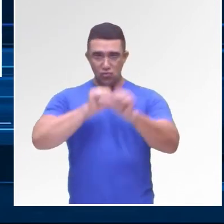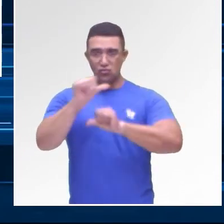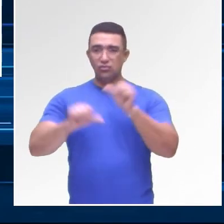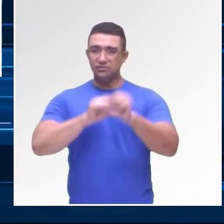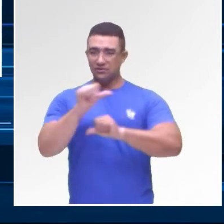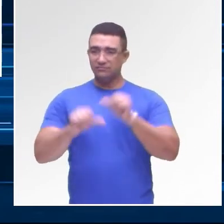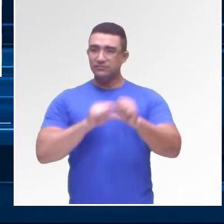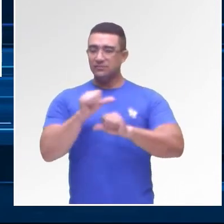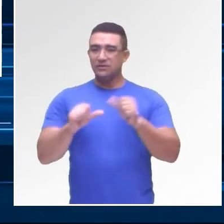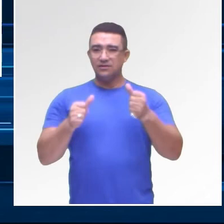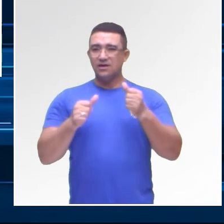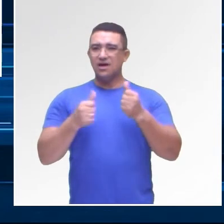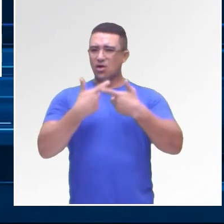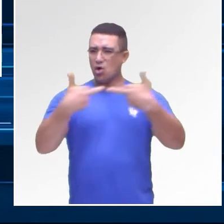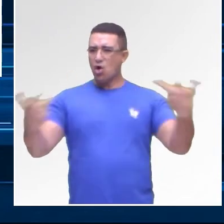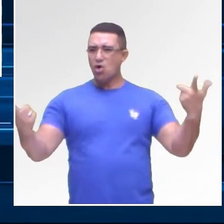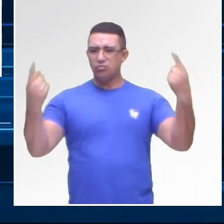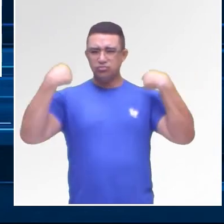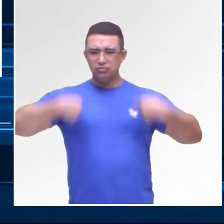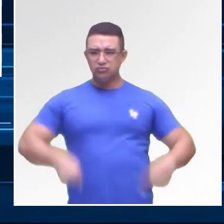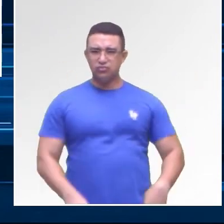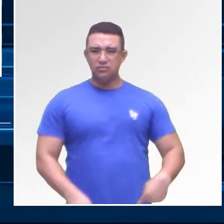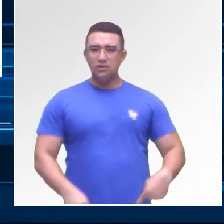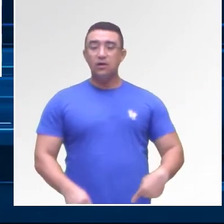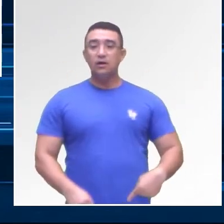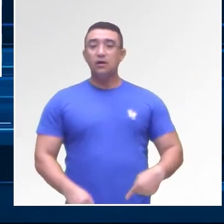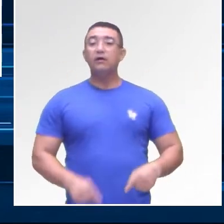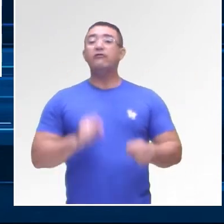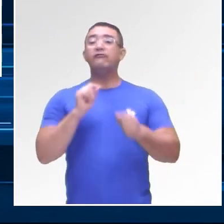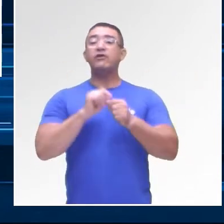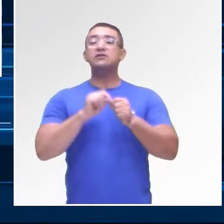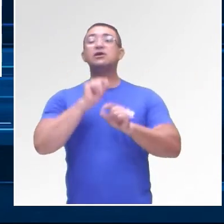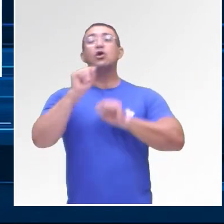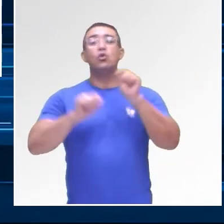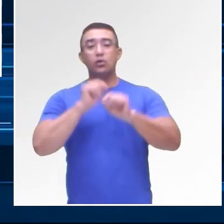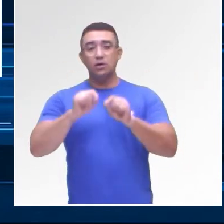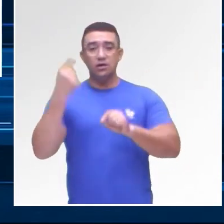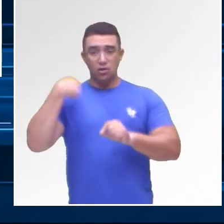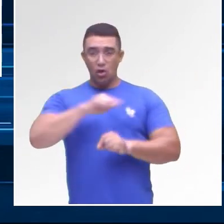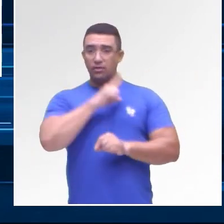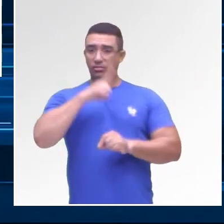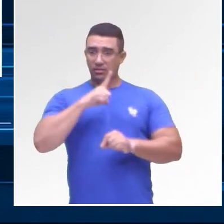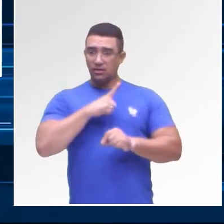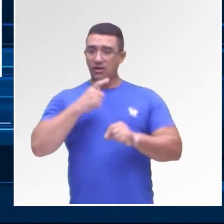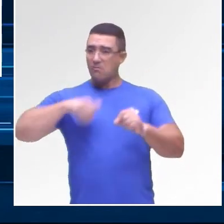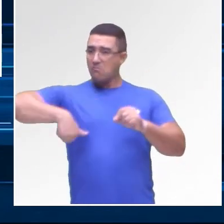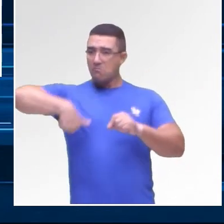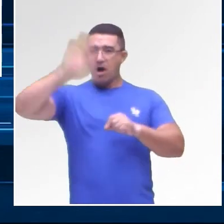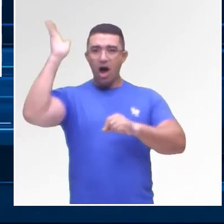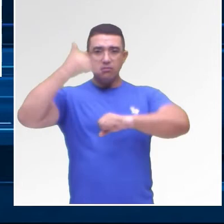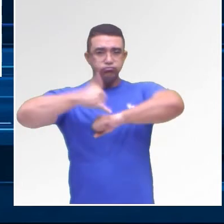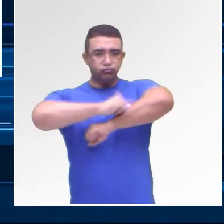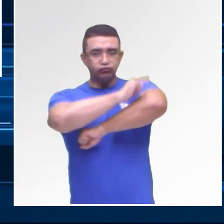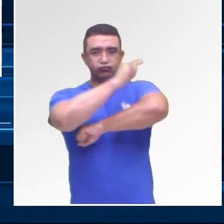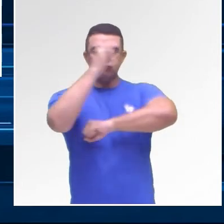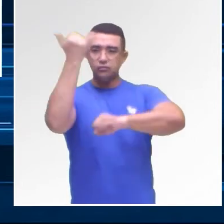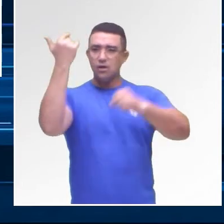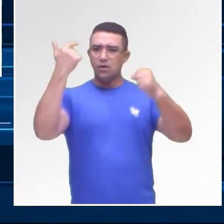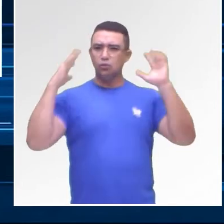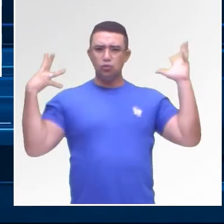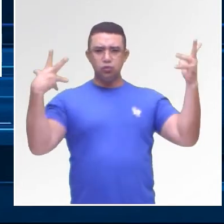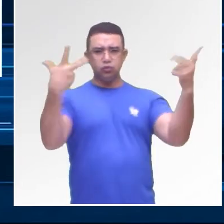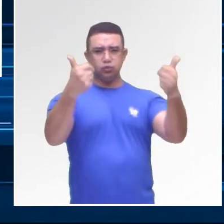nosso organismo e isso vai fazer com que a gente acumule mais gordura no nosso corpo, em todo o